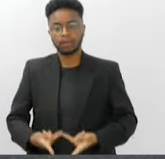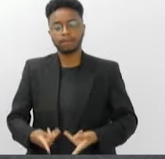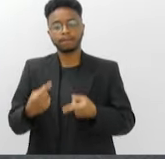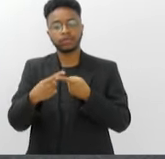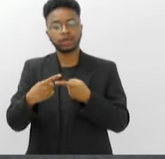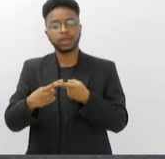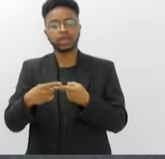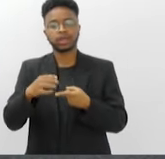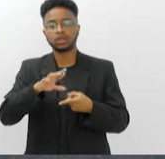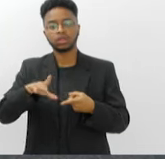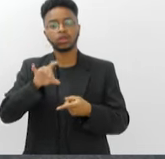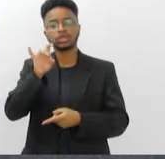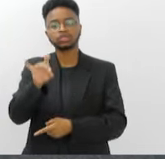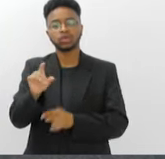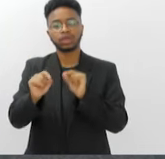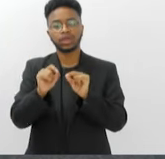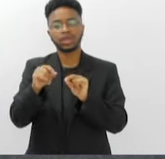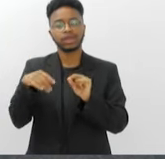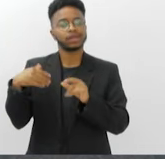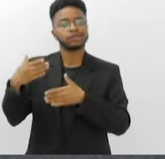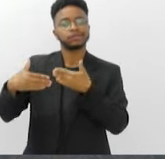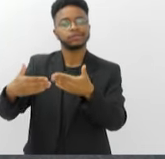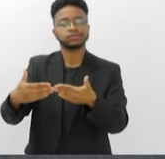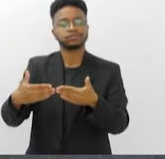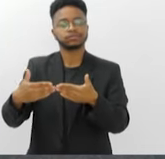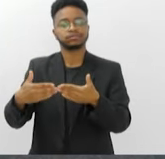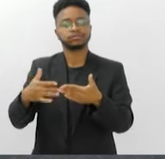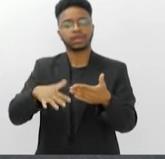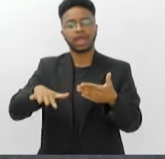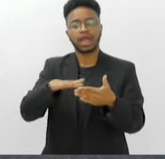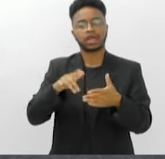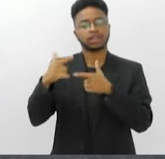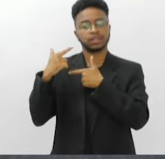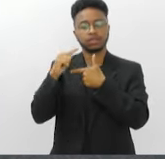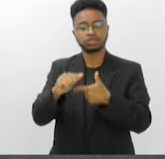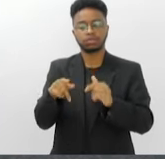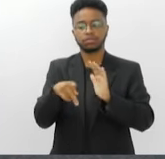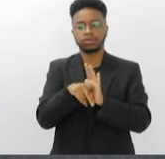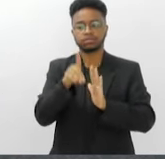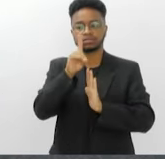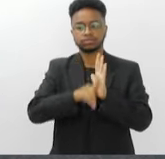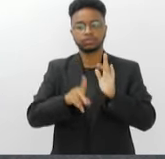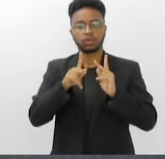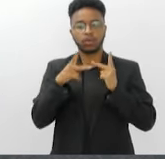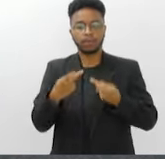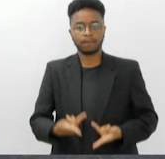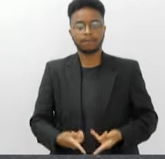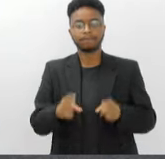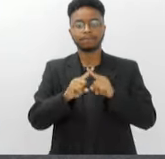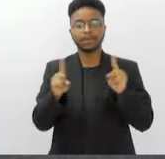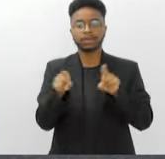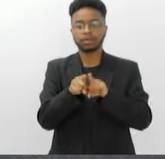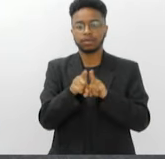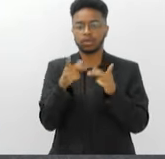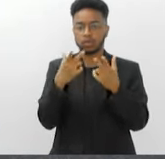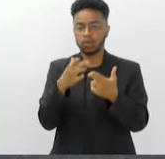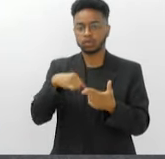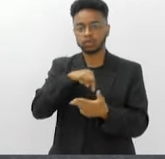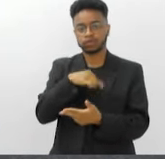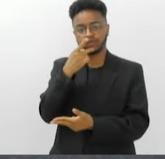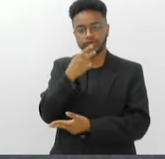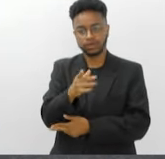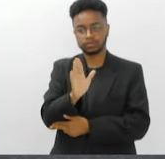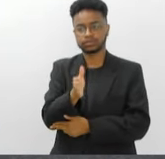muitas vezes, caminha nos aspectos tradicionais do movimento de direitos humanos, mas, como a gente tanto vem reforçando